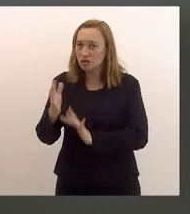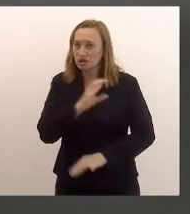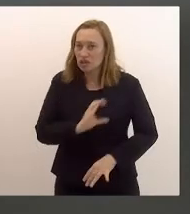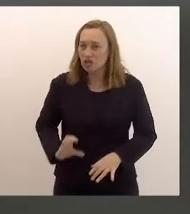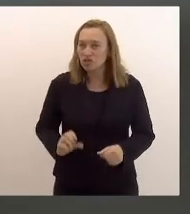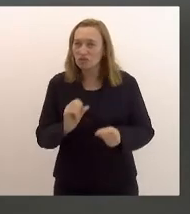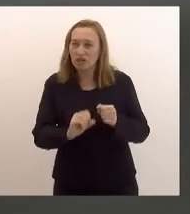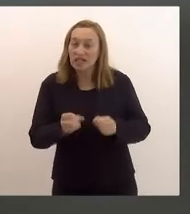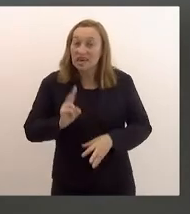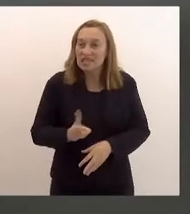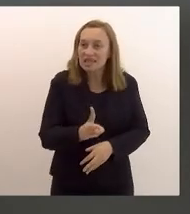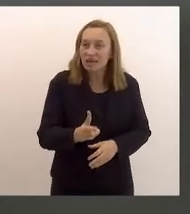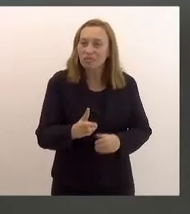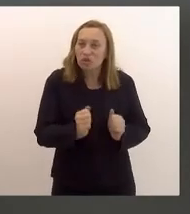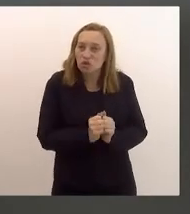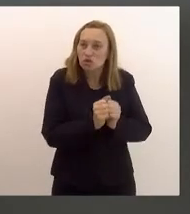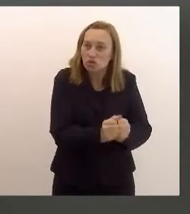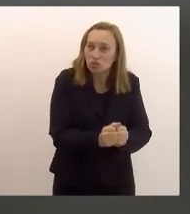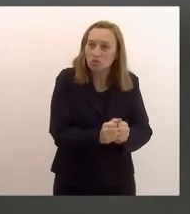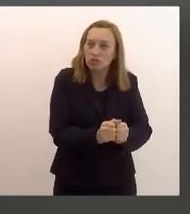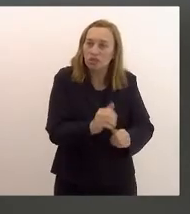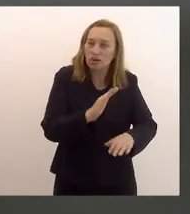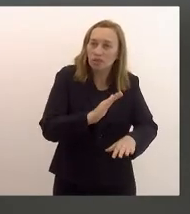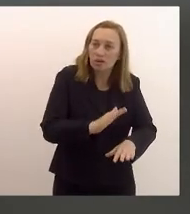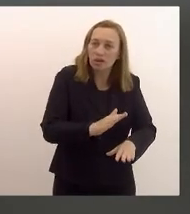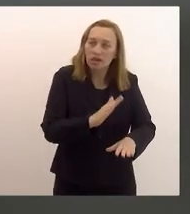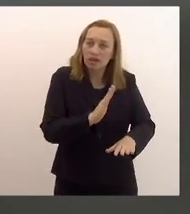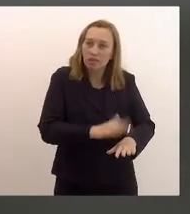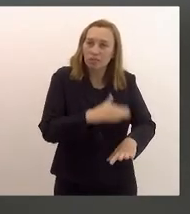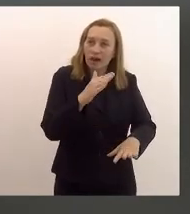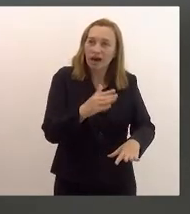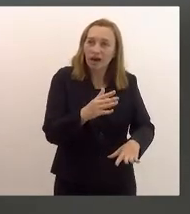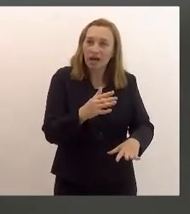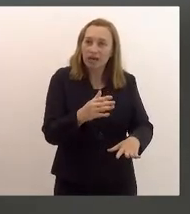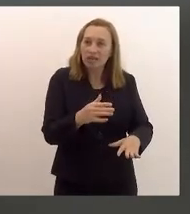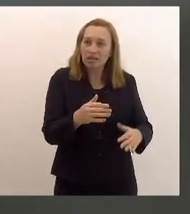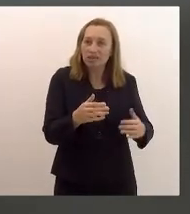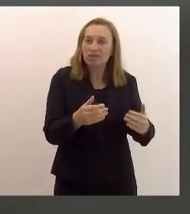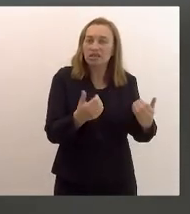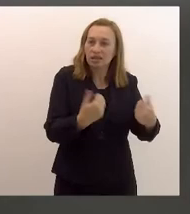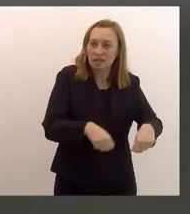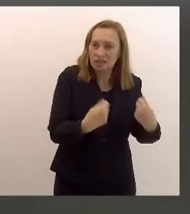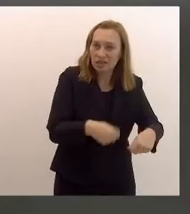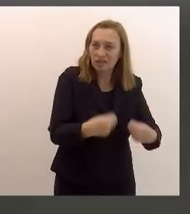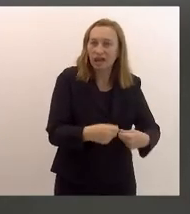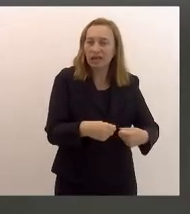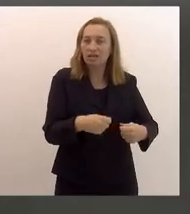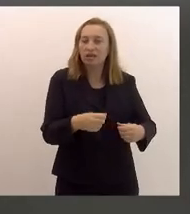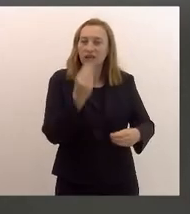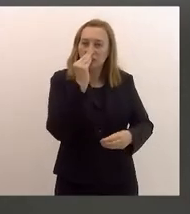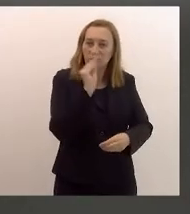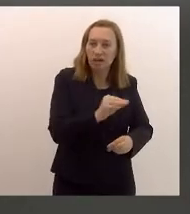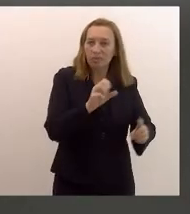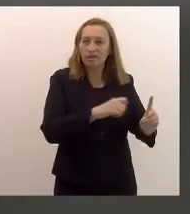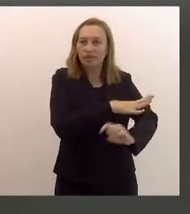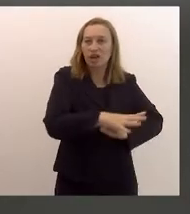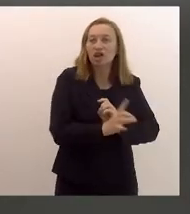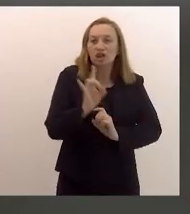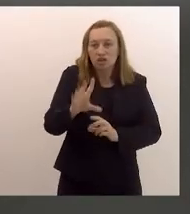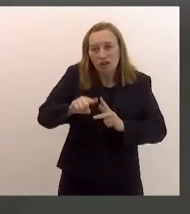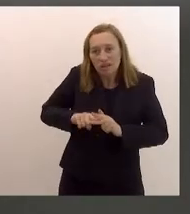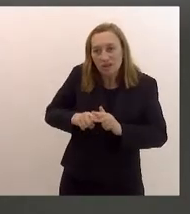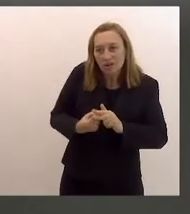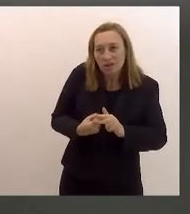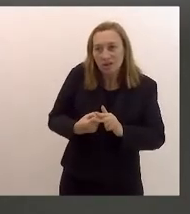isso ele estava sempre no meio daqueles que é um desmerecidas e desqualificadas pela sociedade então é só essa